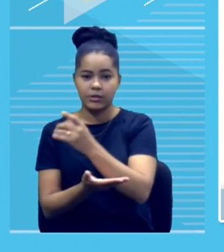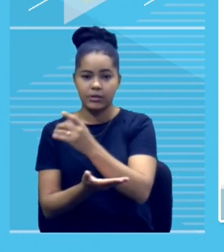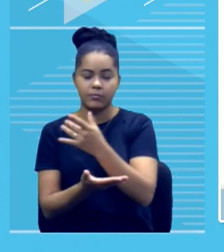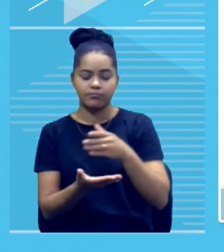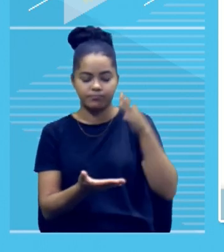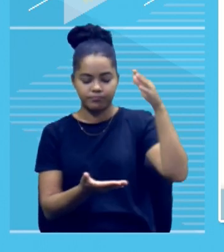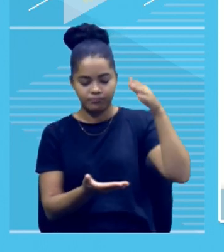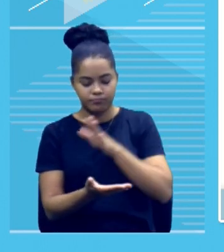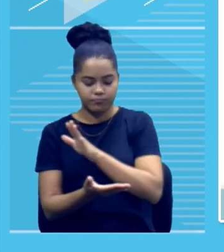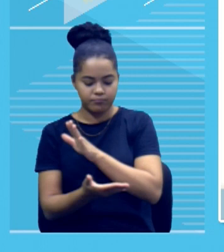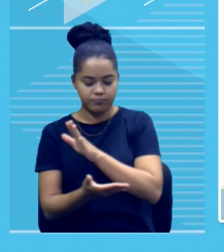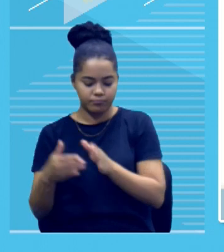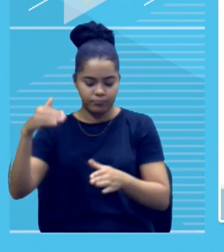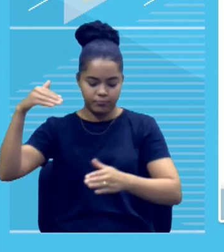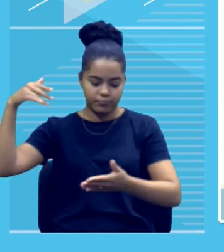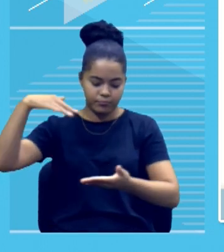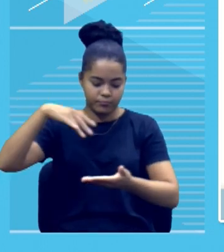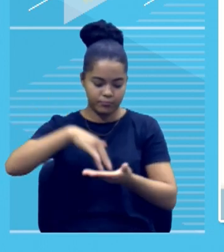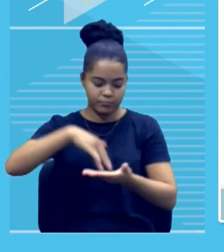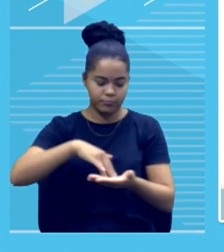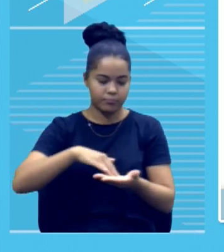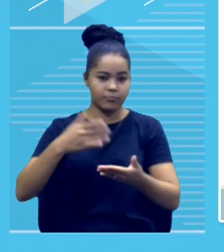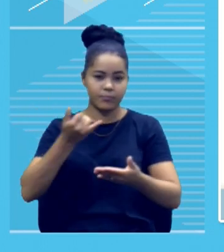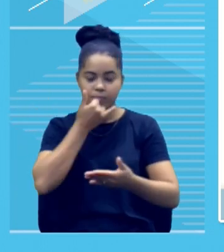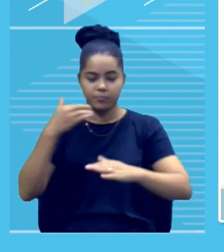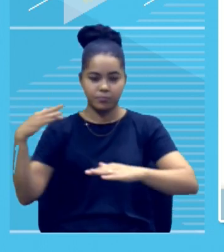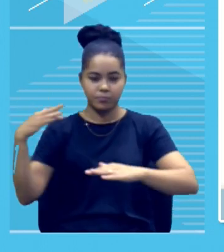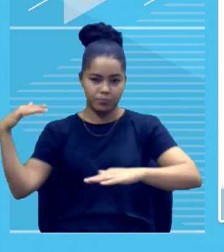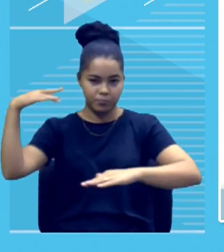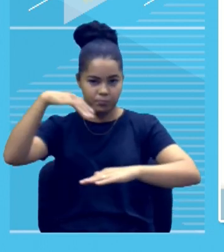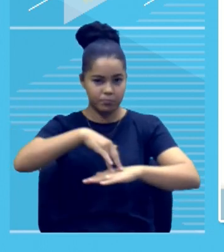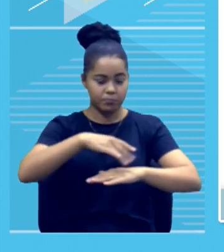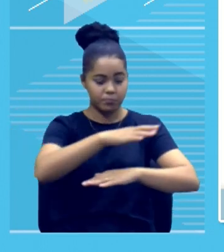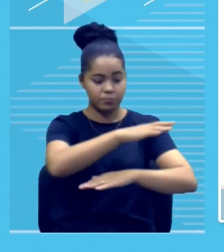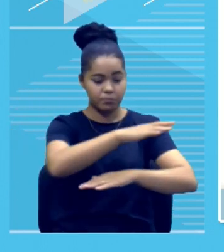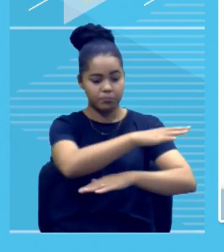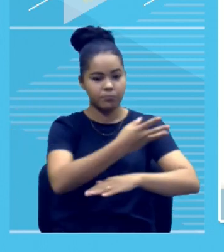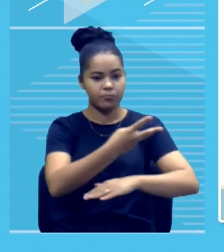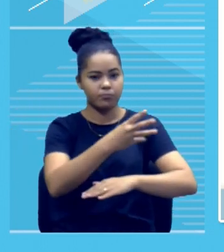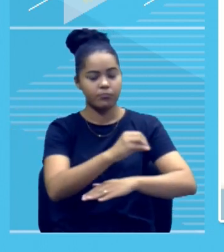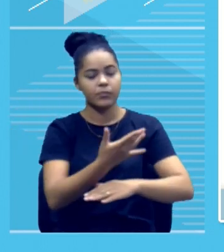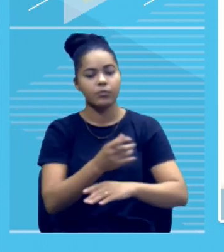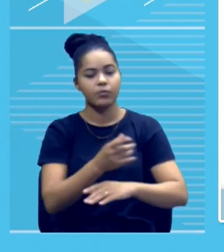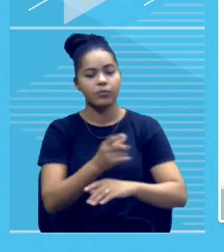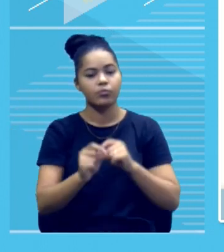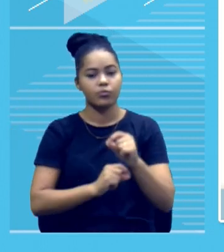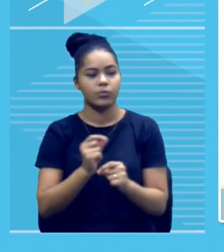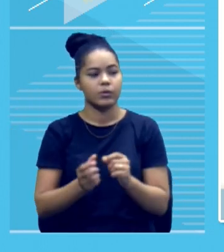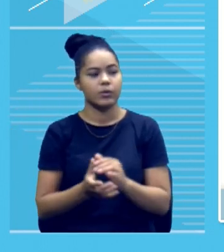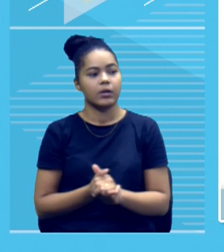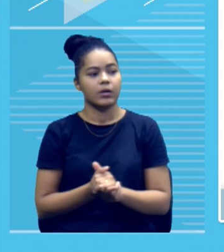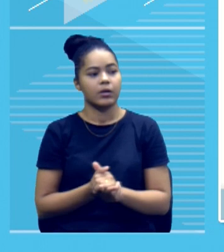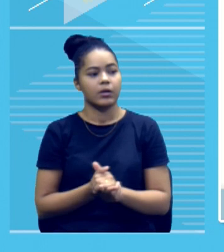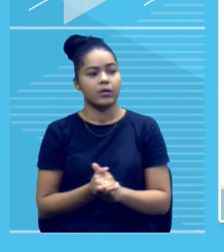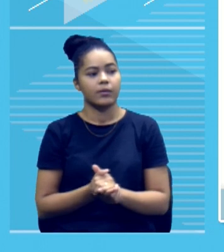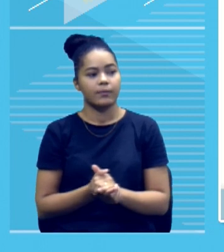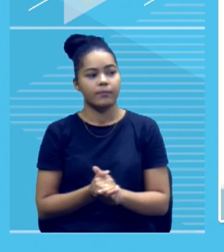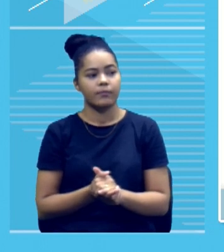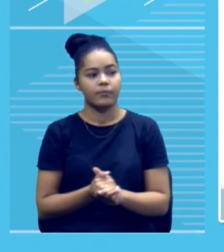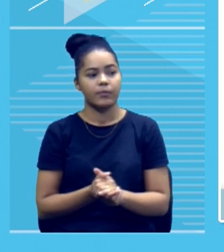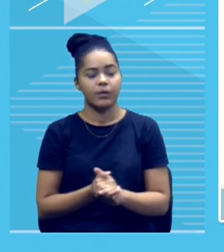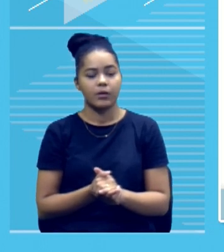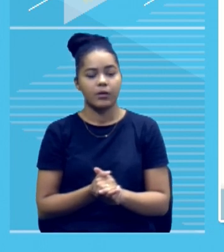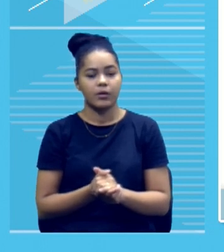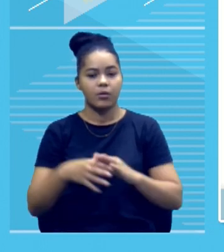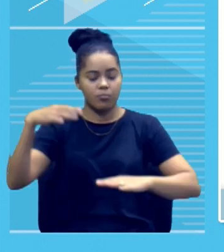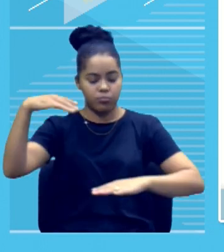misturar, os desvios vão se anular, pessoal. Por isso que a mistura racêmica é oticamente inativa, não desvia a luz